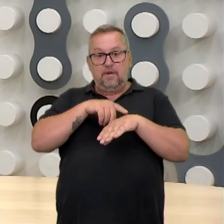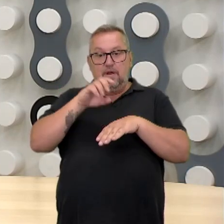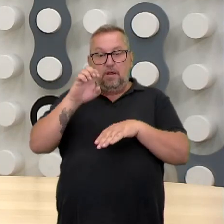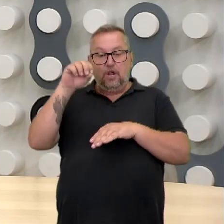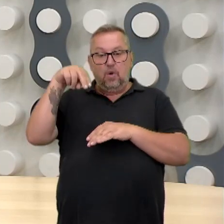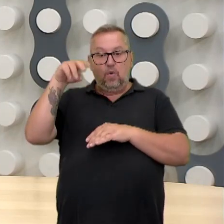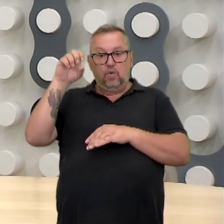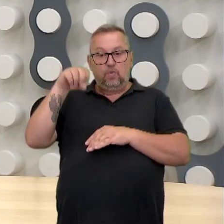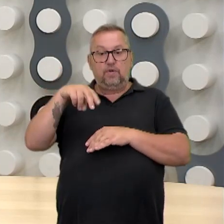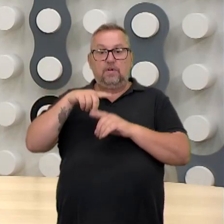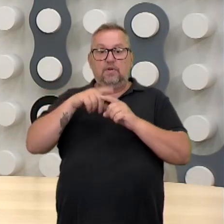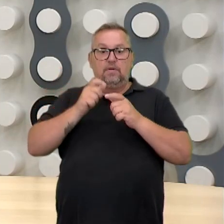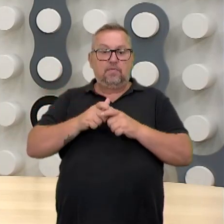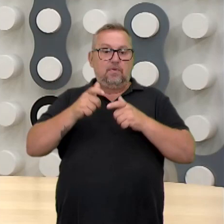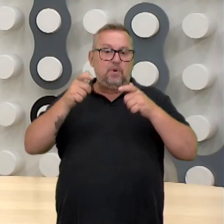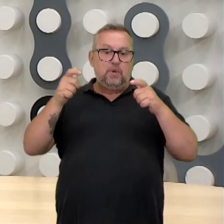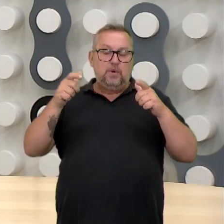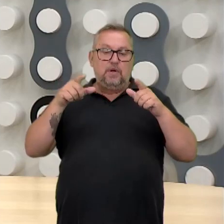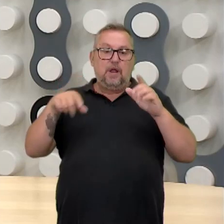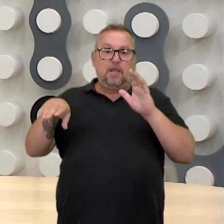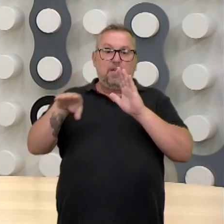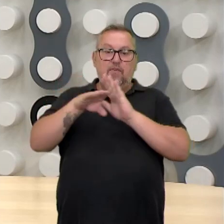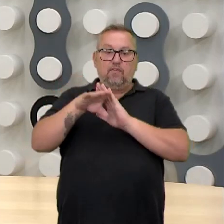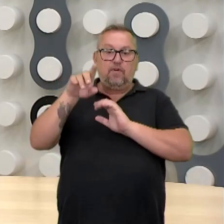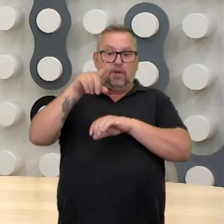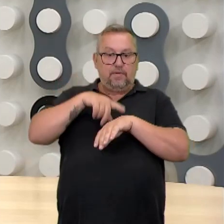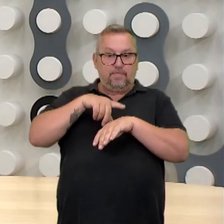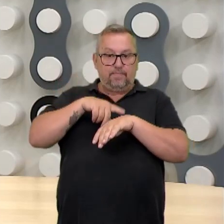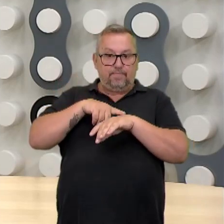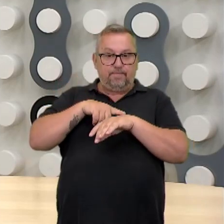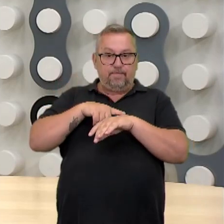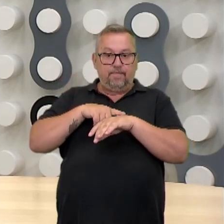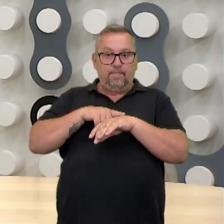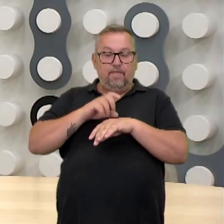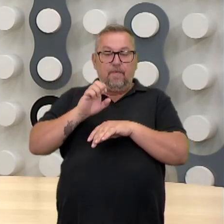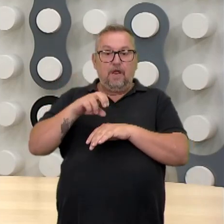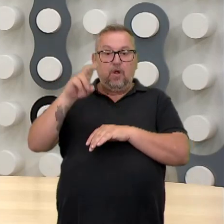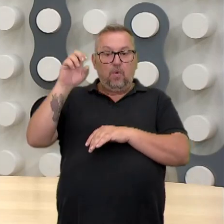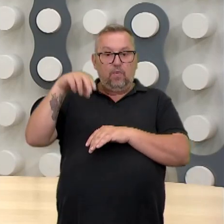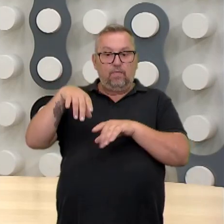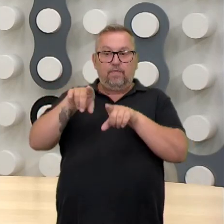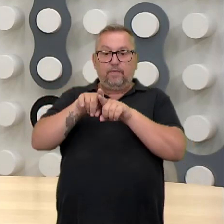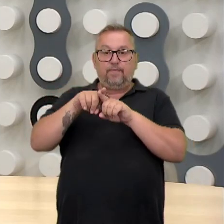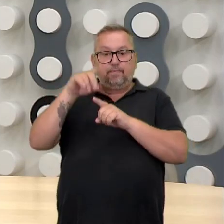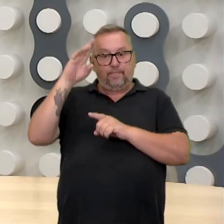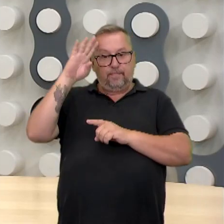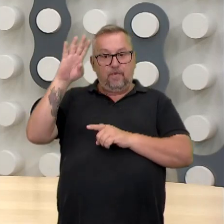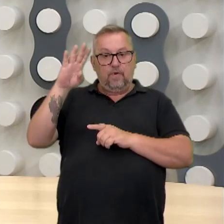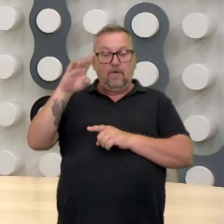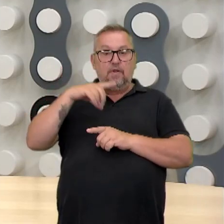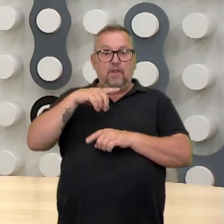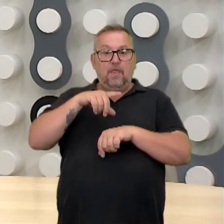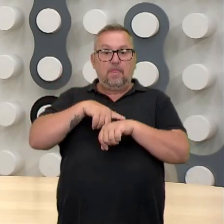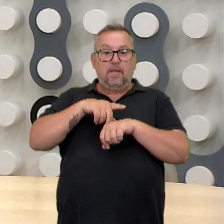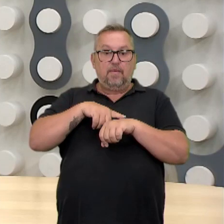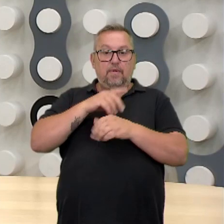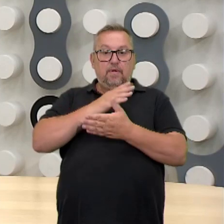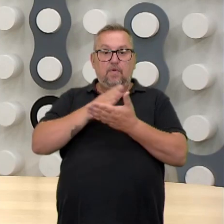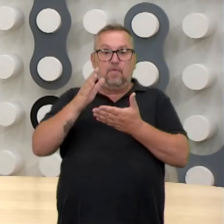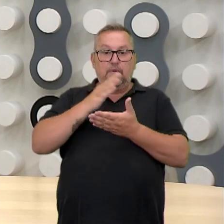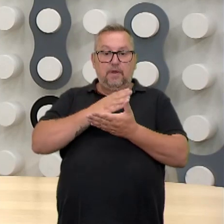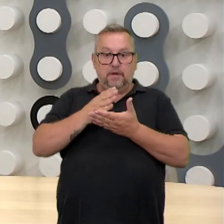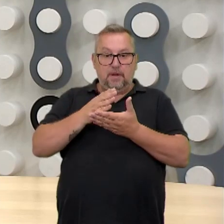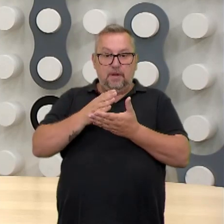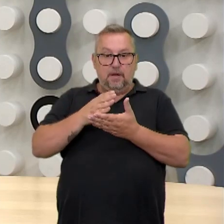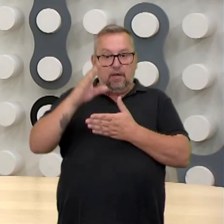eram enormes, né, até chegar, né, nesse éon Fanerozoico, né, principalmente nessas eras que começam a